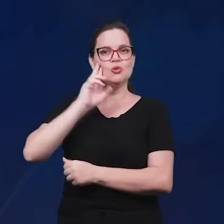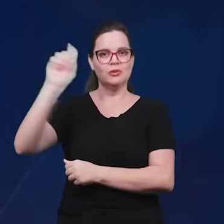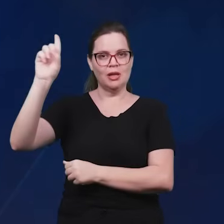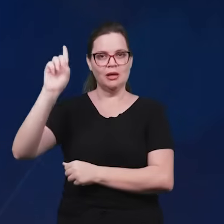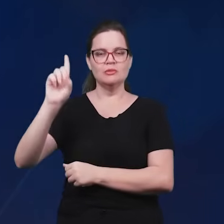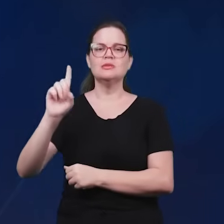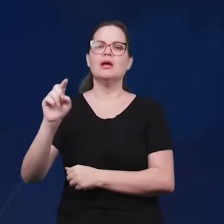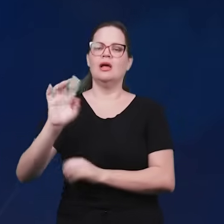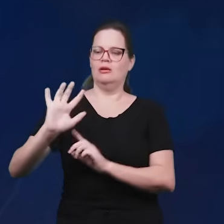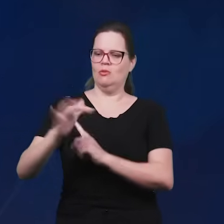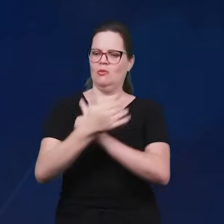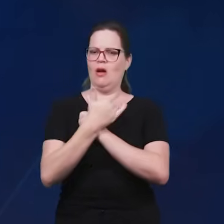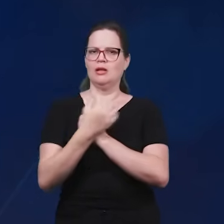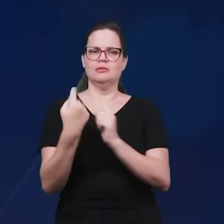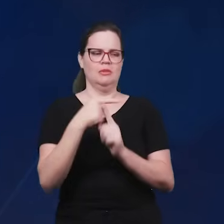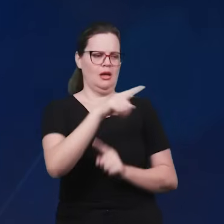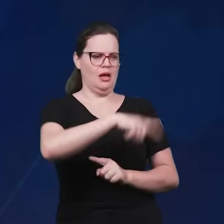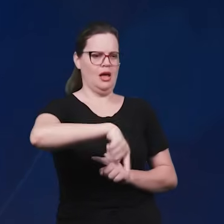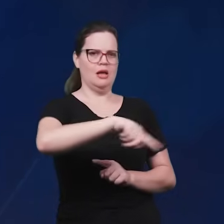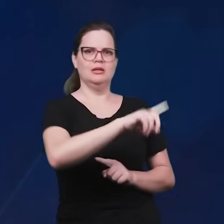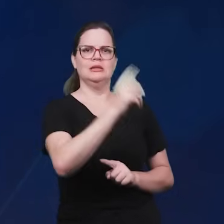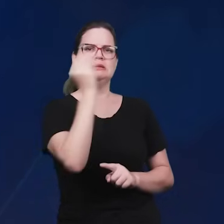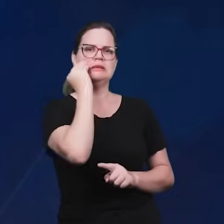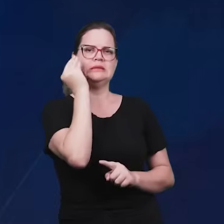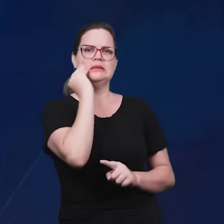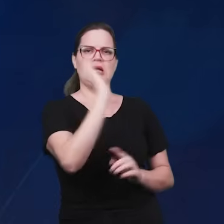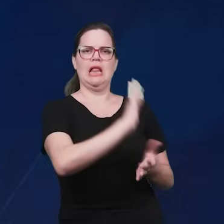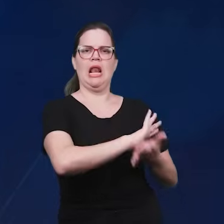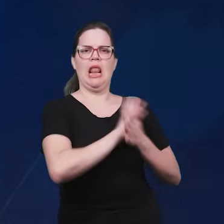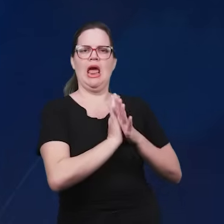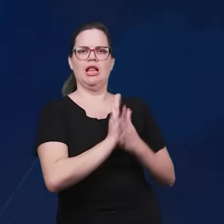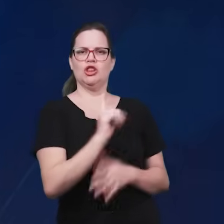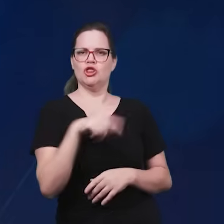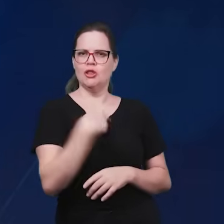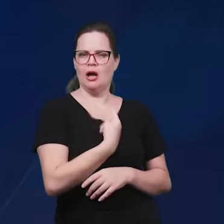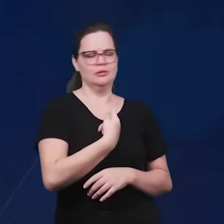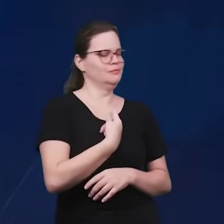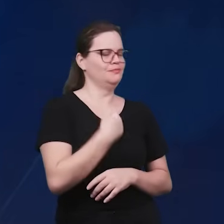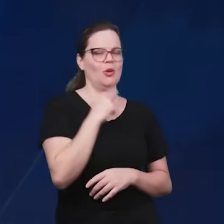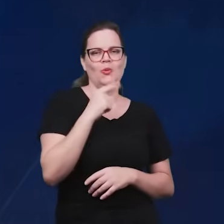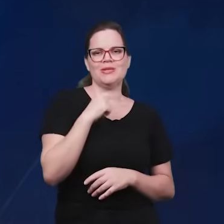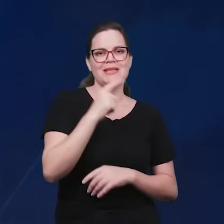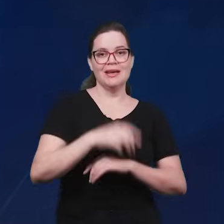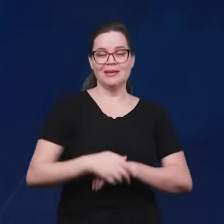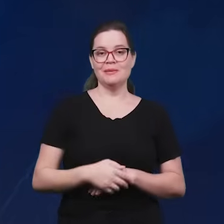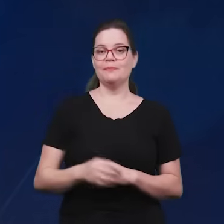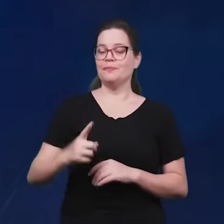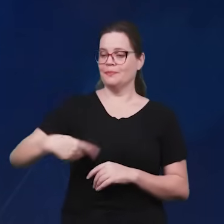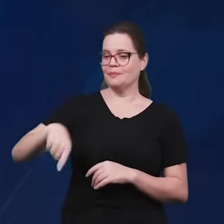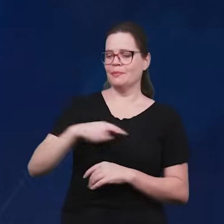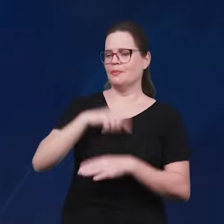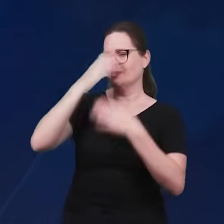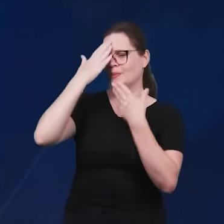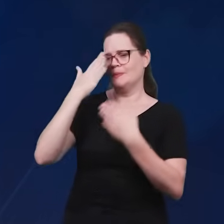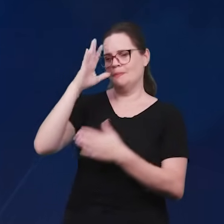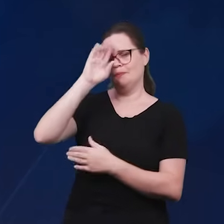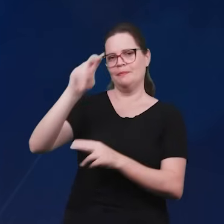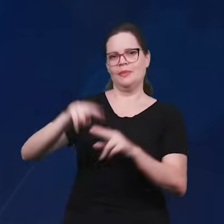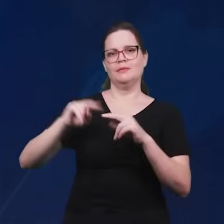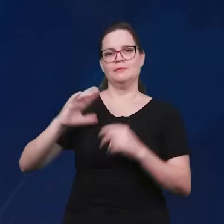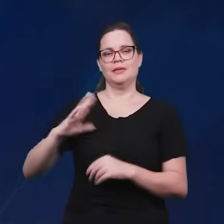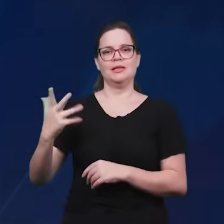nos aniquilar. Uma forma de manifestarmos a gratidão ao Senhor pela nossa